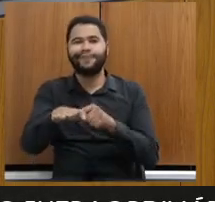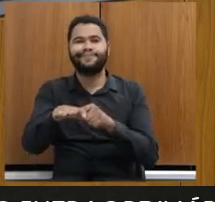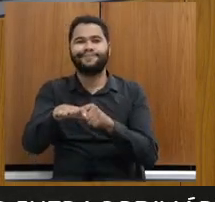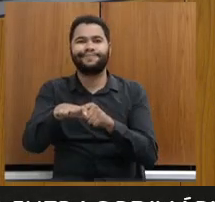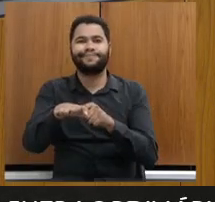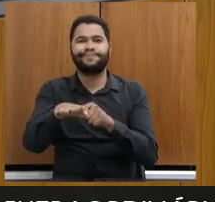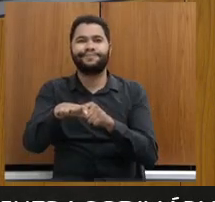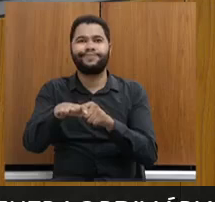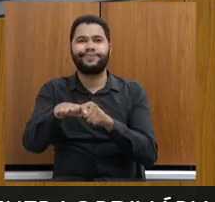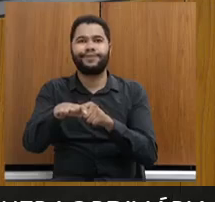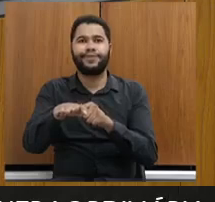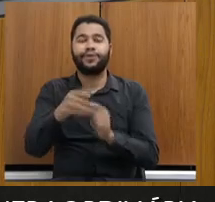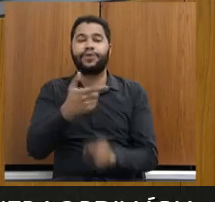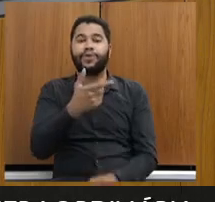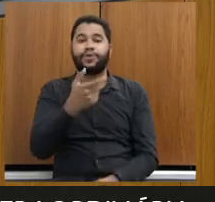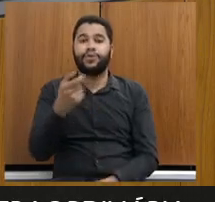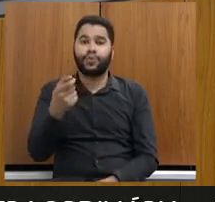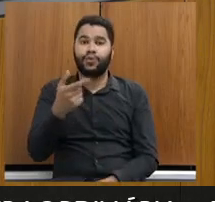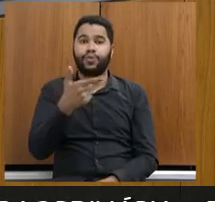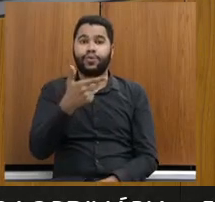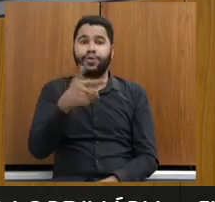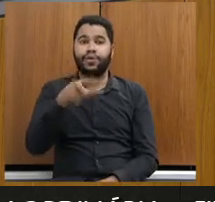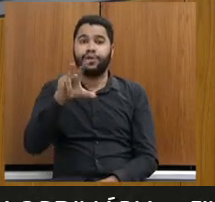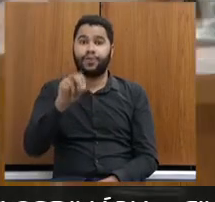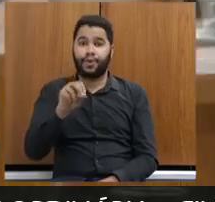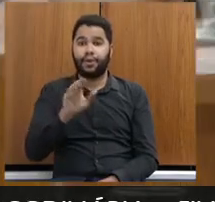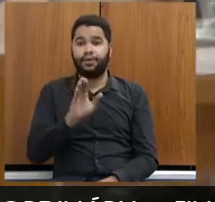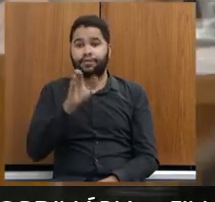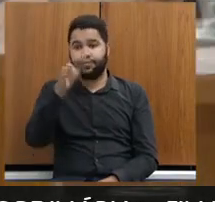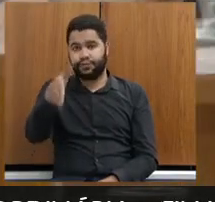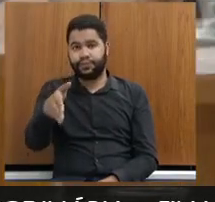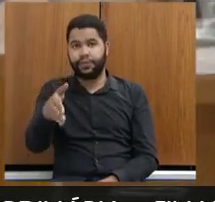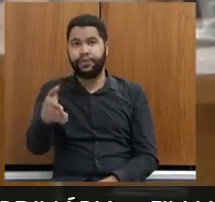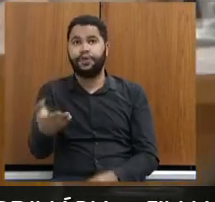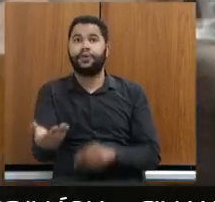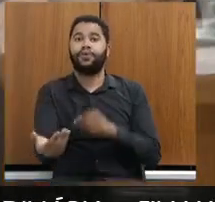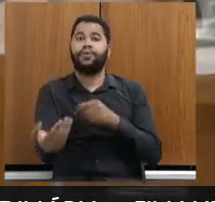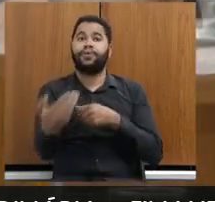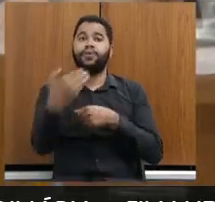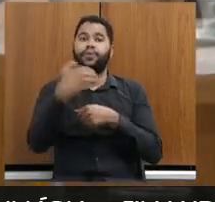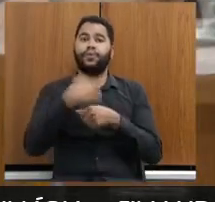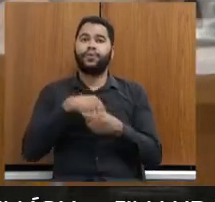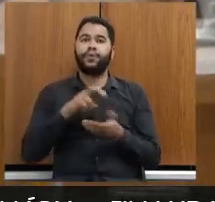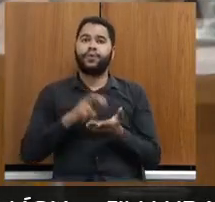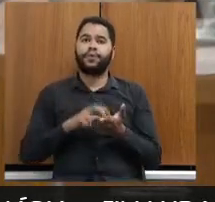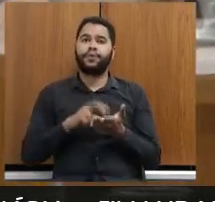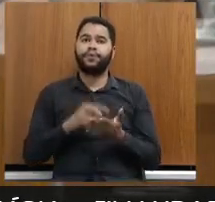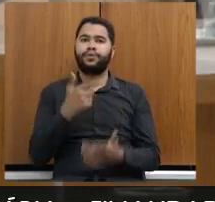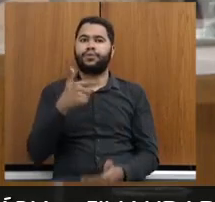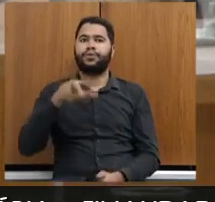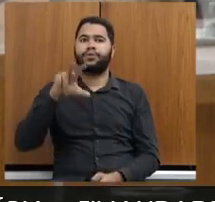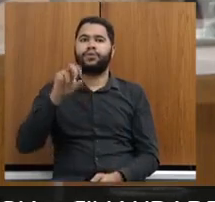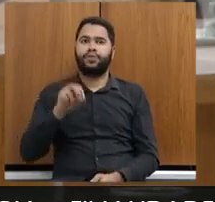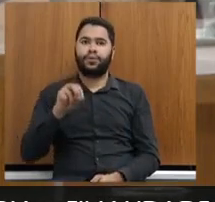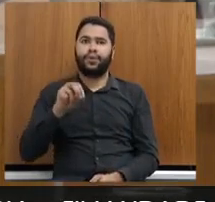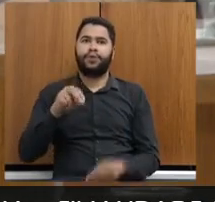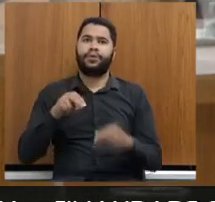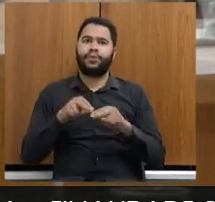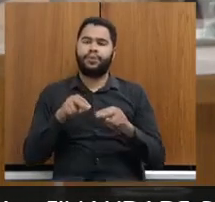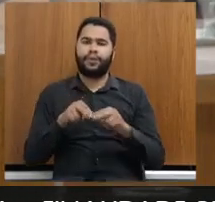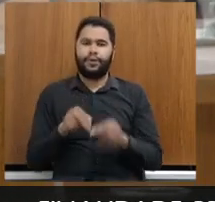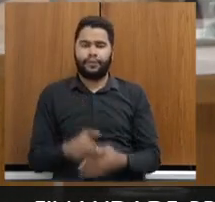fazia um plantão de 250 km de ida fazia o plantão e voltava logo de manhã 250 quilômetros